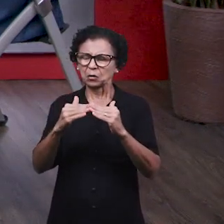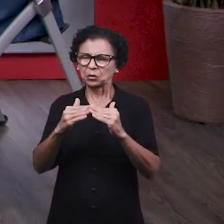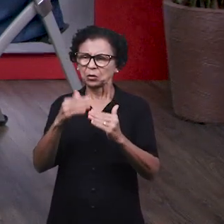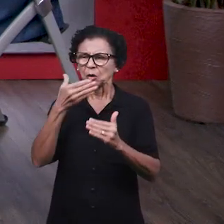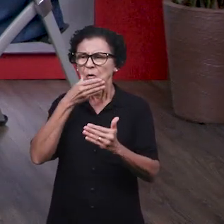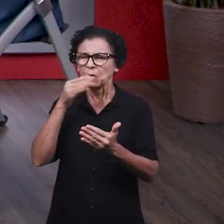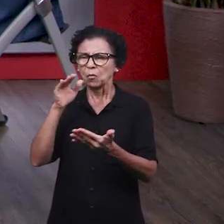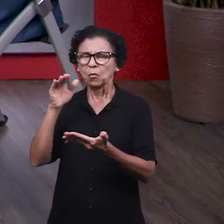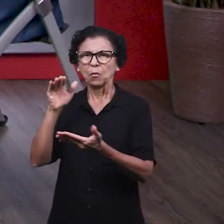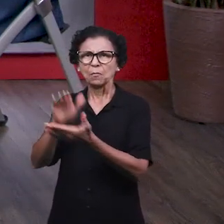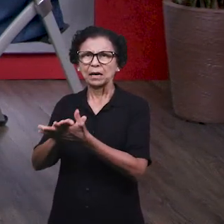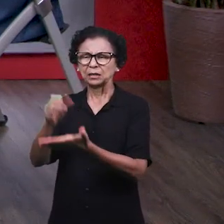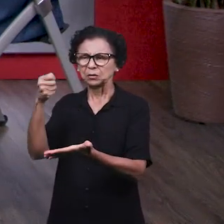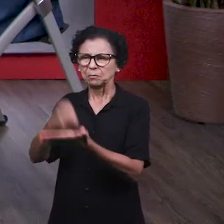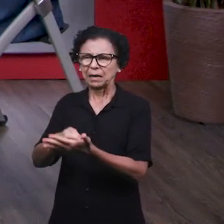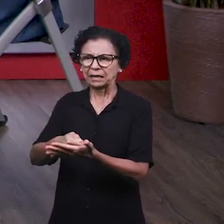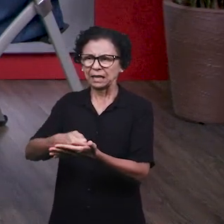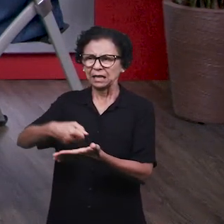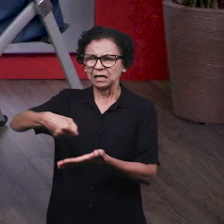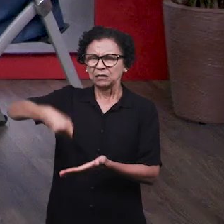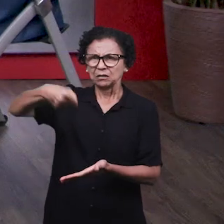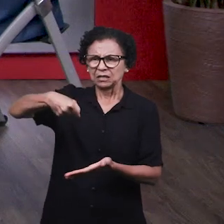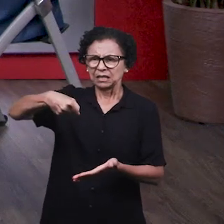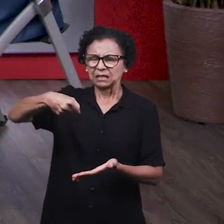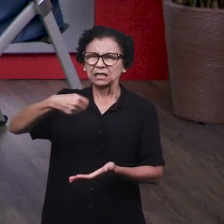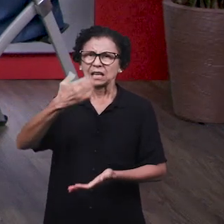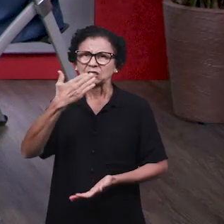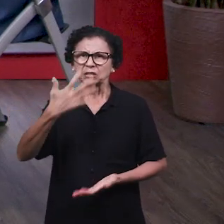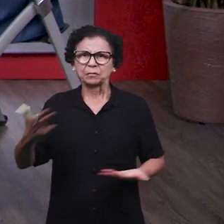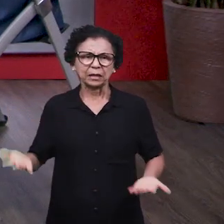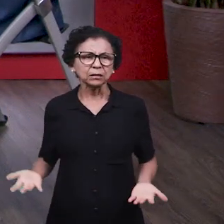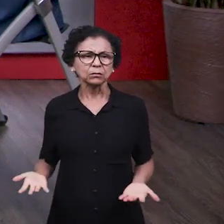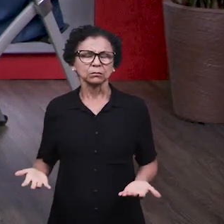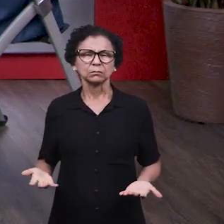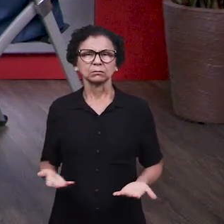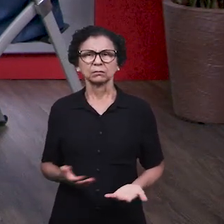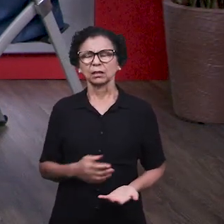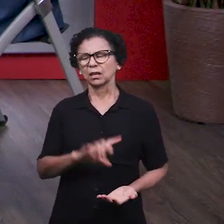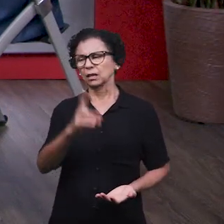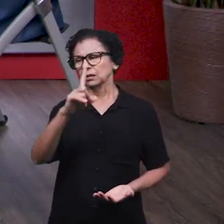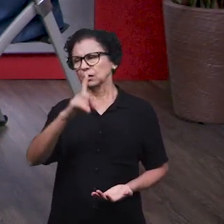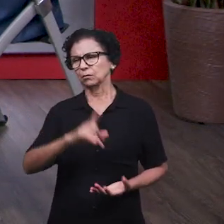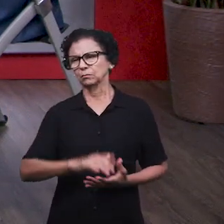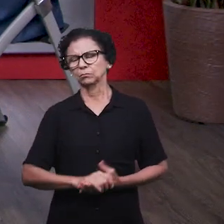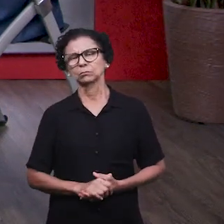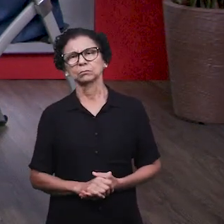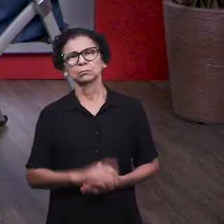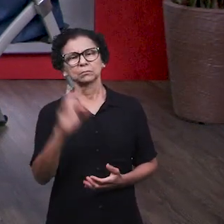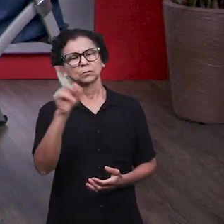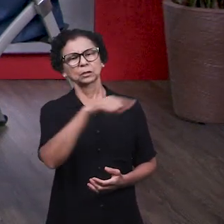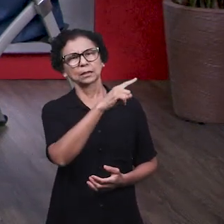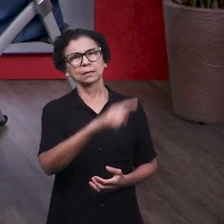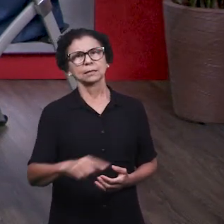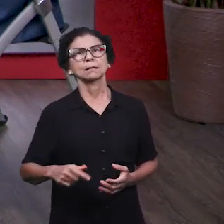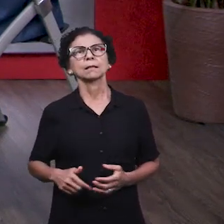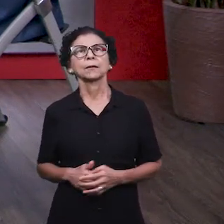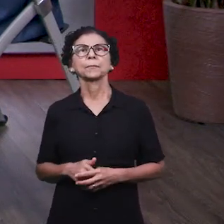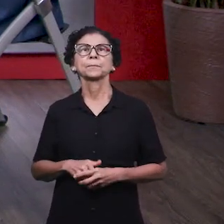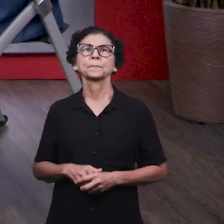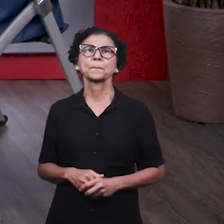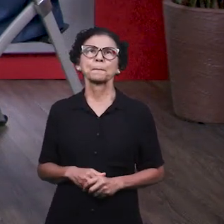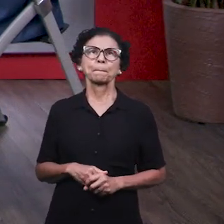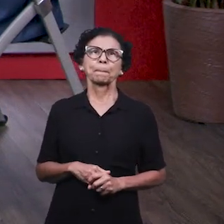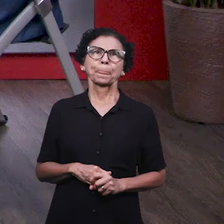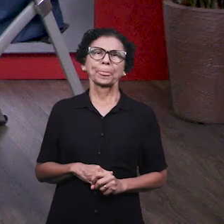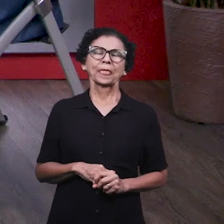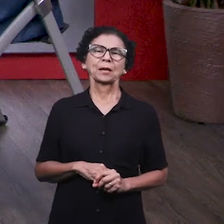de Realmente muito não terrível, né. Eu terrível. falei: "Bom", aí o tribunal criou, o tribunal cria e a direção do